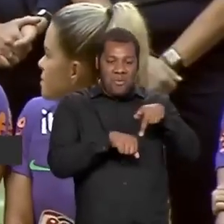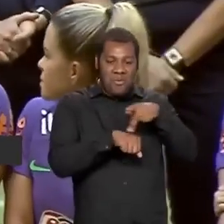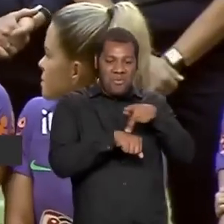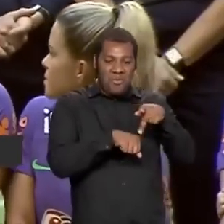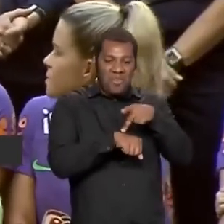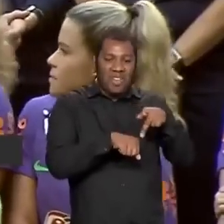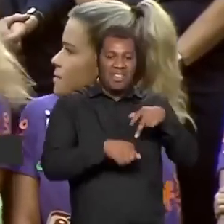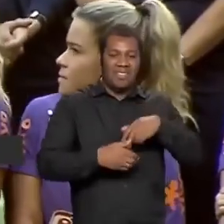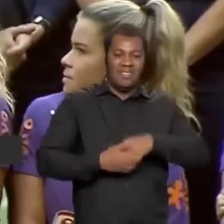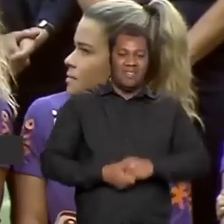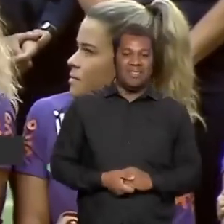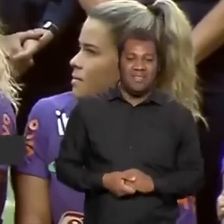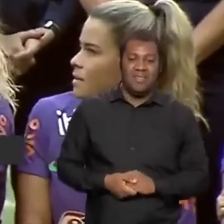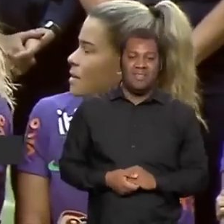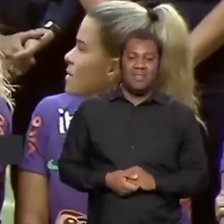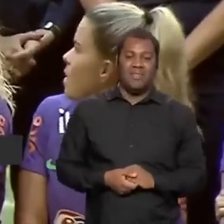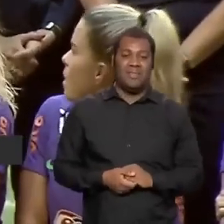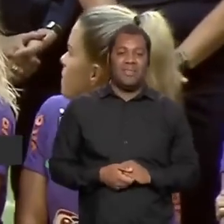Tá